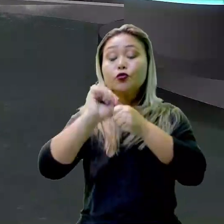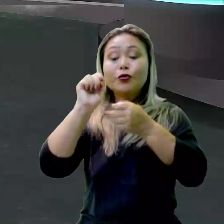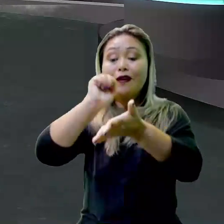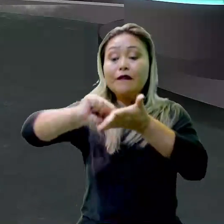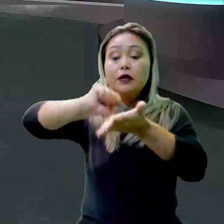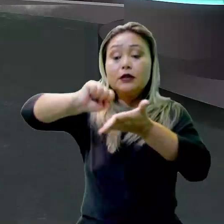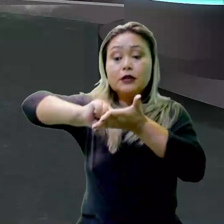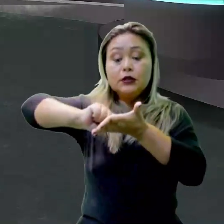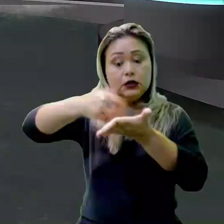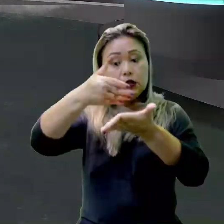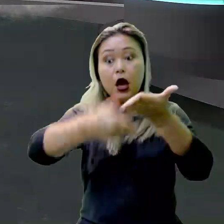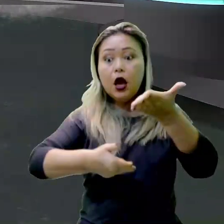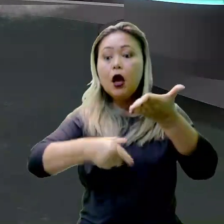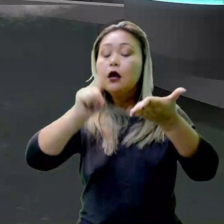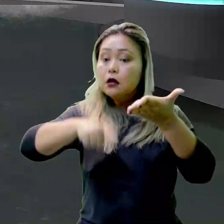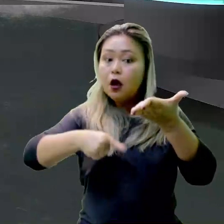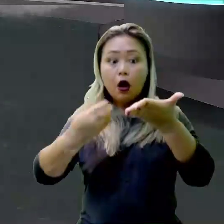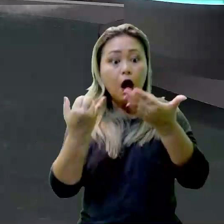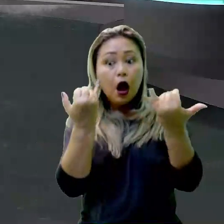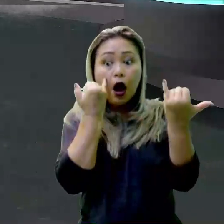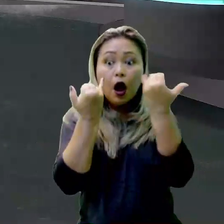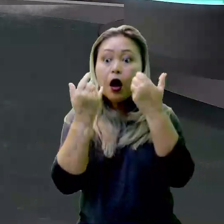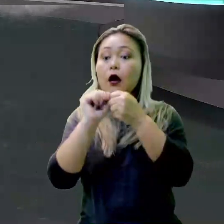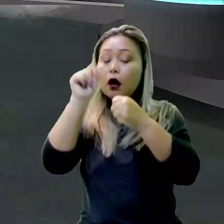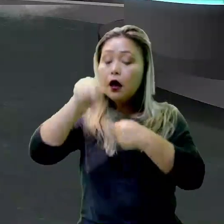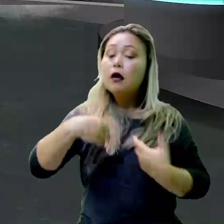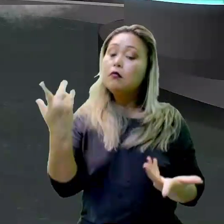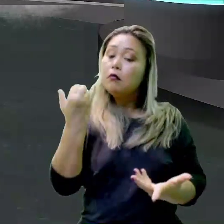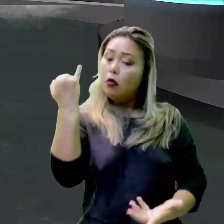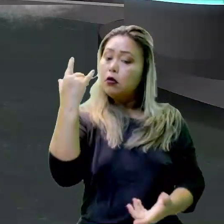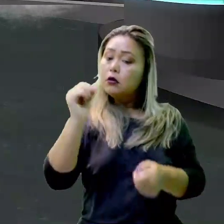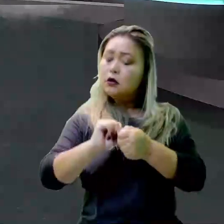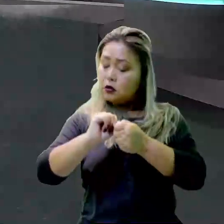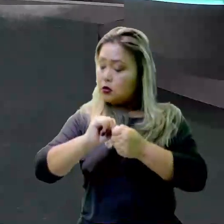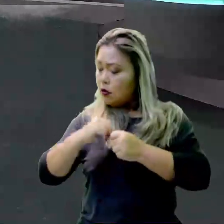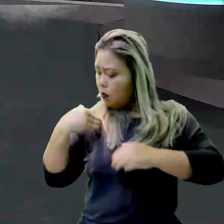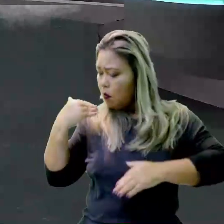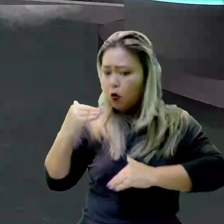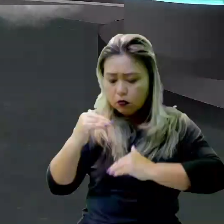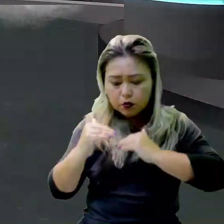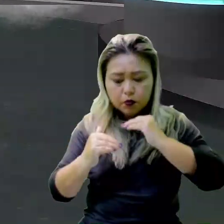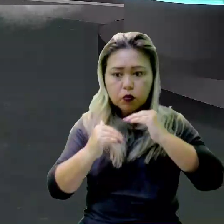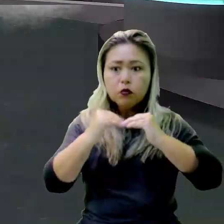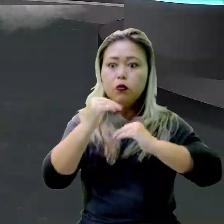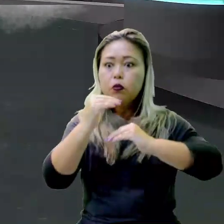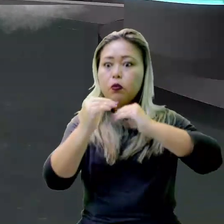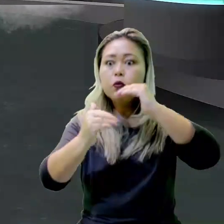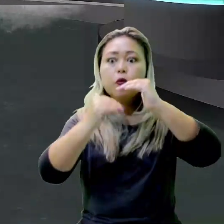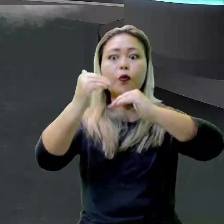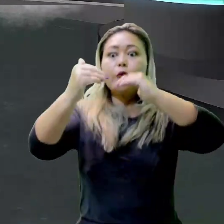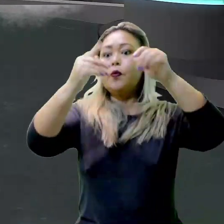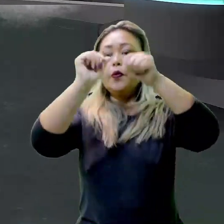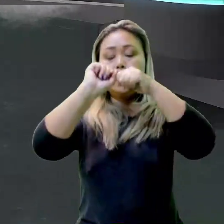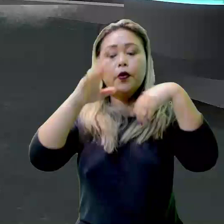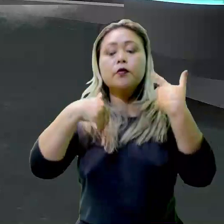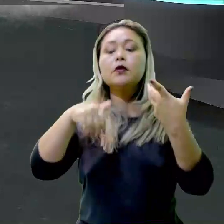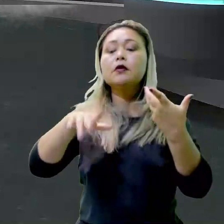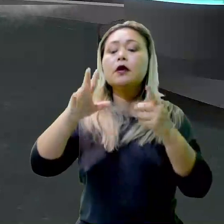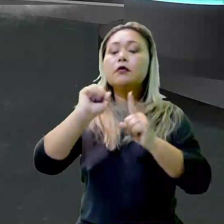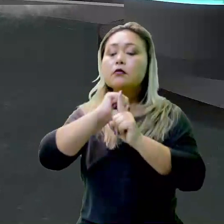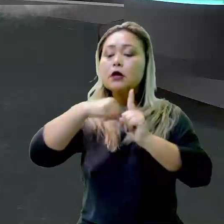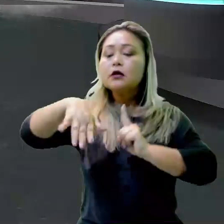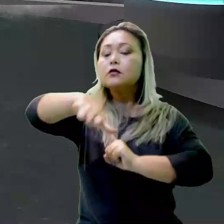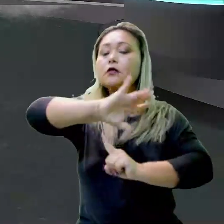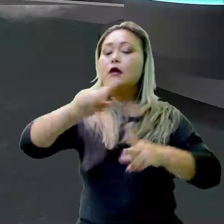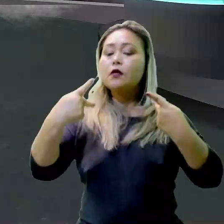escrita. Então, esses dados é importante para vocês perceberem aí a evolução, né, da sociedade romana. Então, vamos